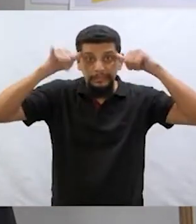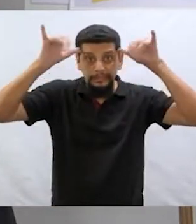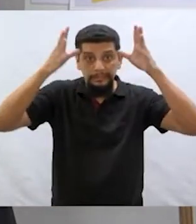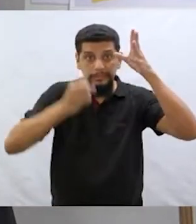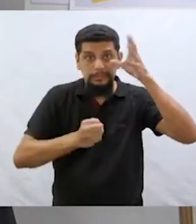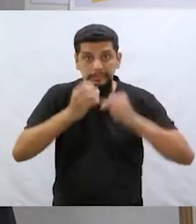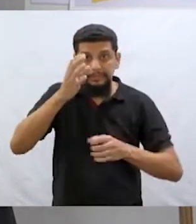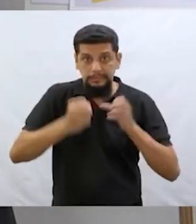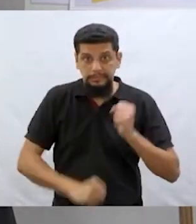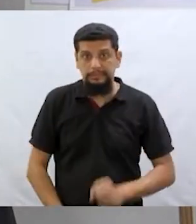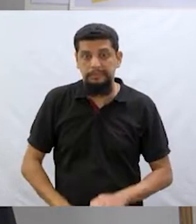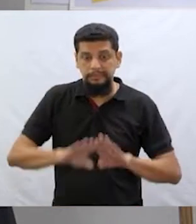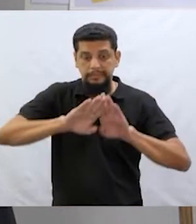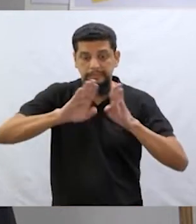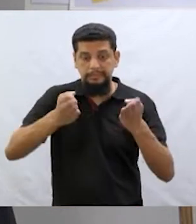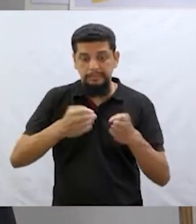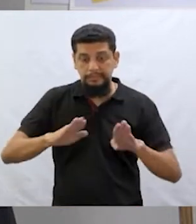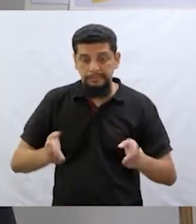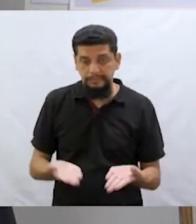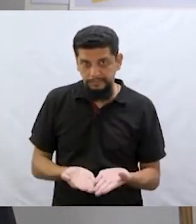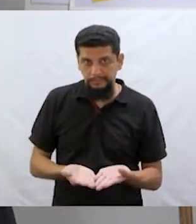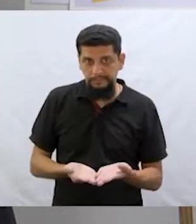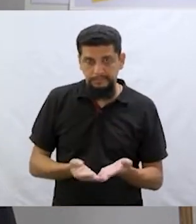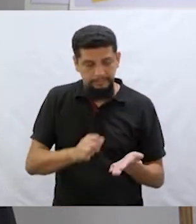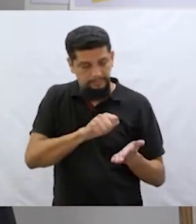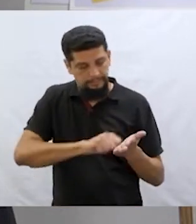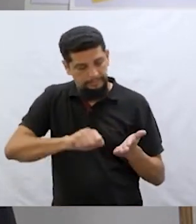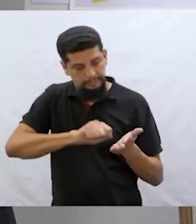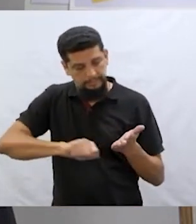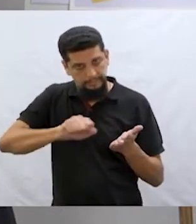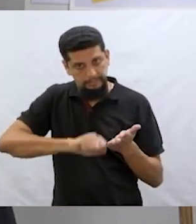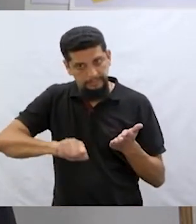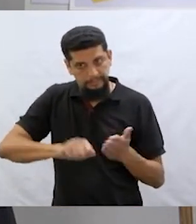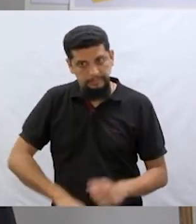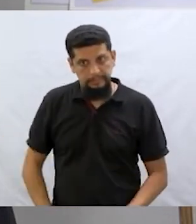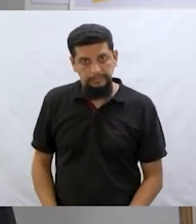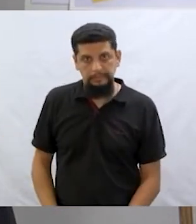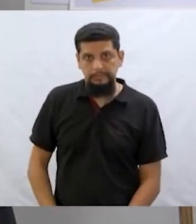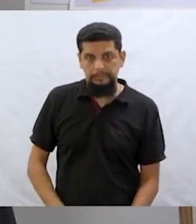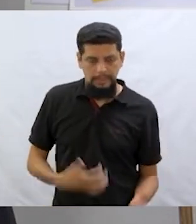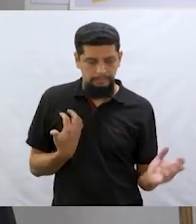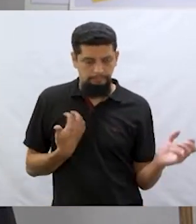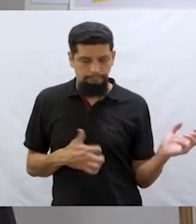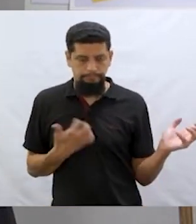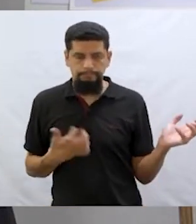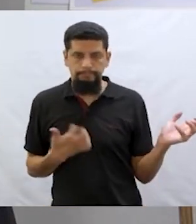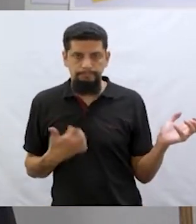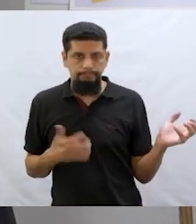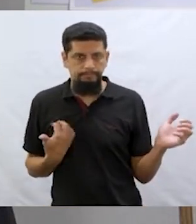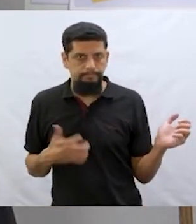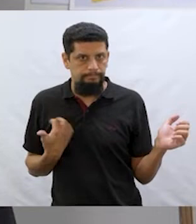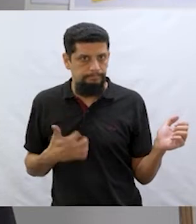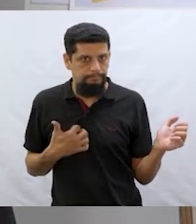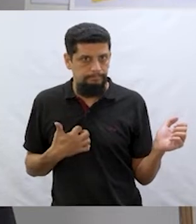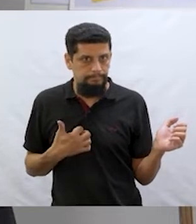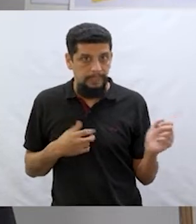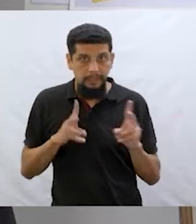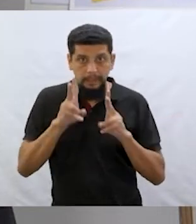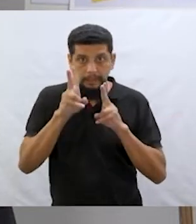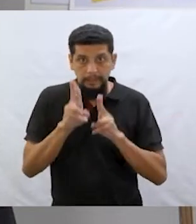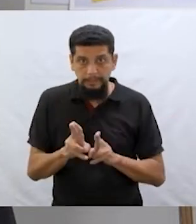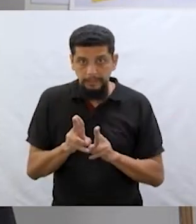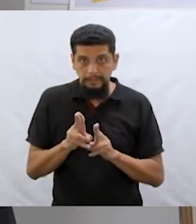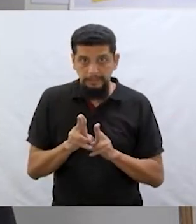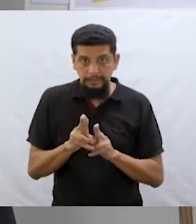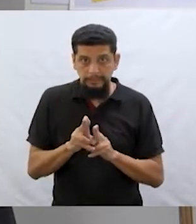Vaca. É mesmo. Qual é a letra, será? Eu lembro. Que a gente usa para escrever o violão. Elas fazem o mesmo